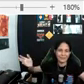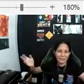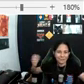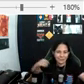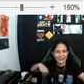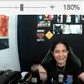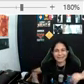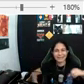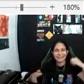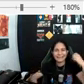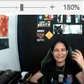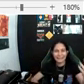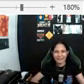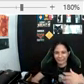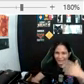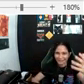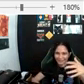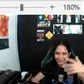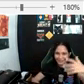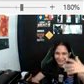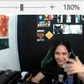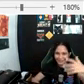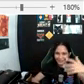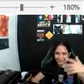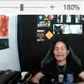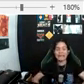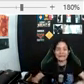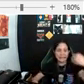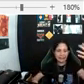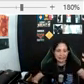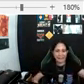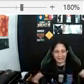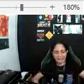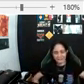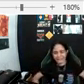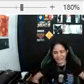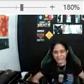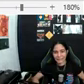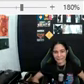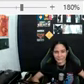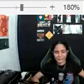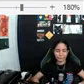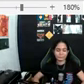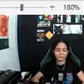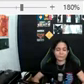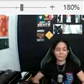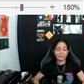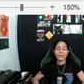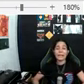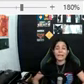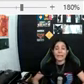teve nenhuma influência, assim, de alimentação, de dieta rica, né? Para crescimento, nem nada do